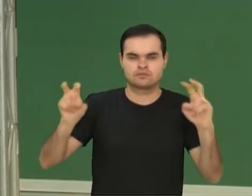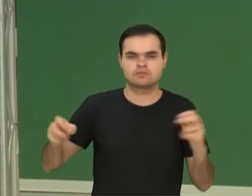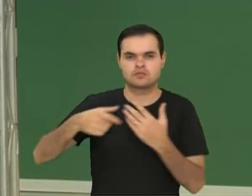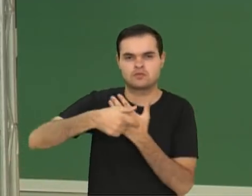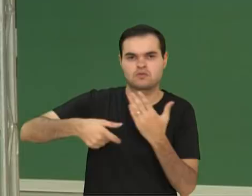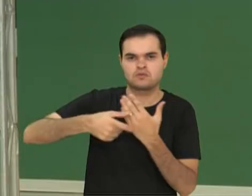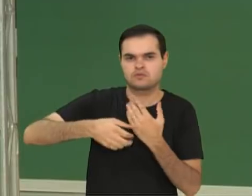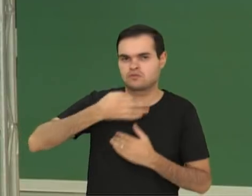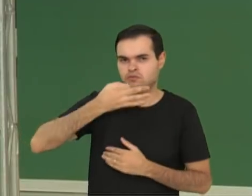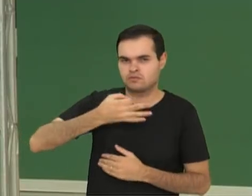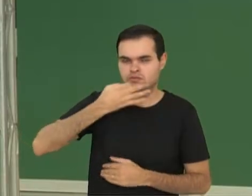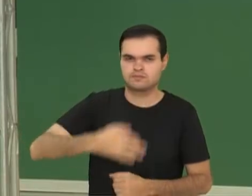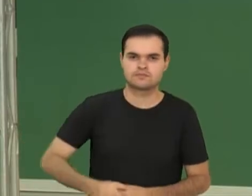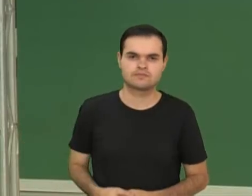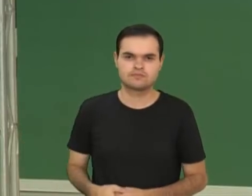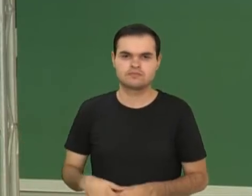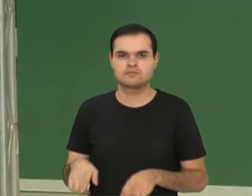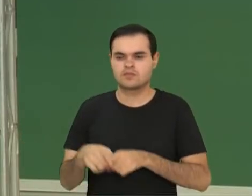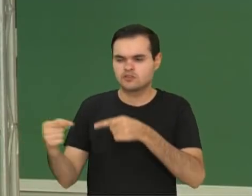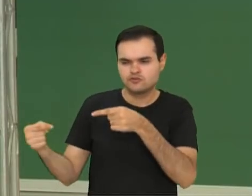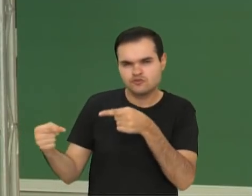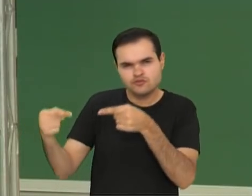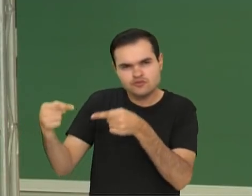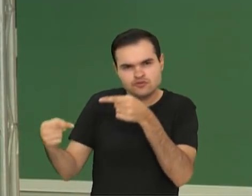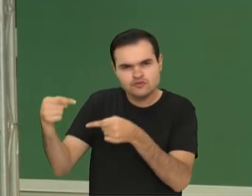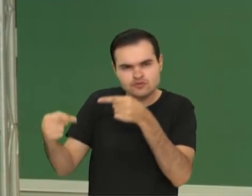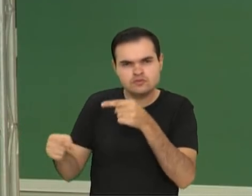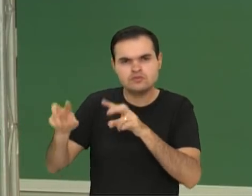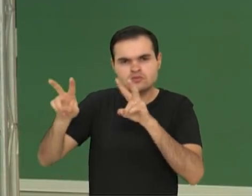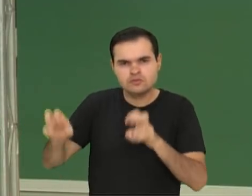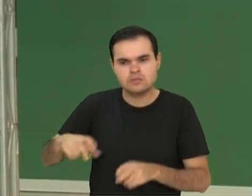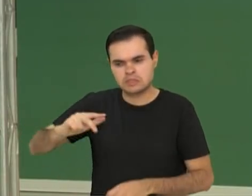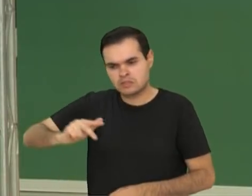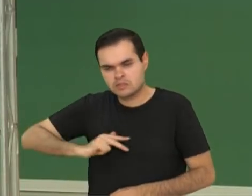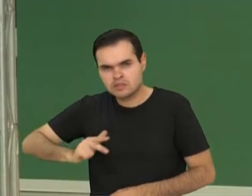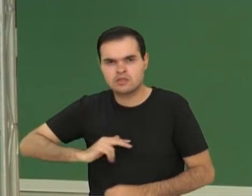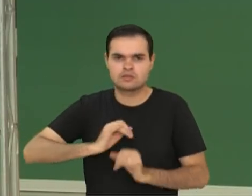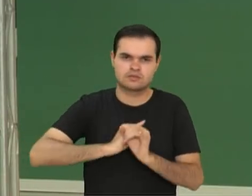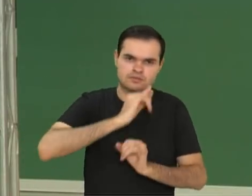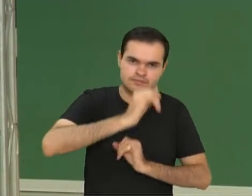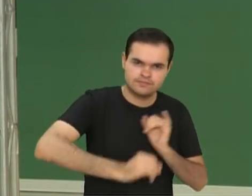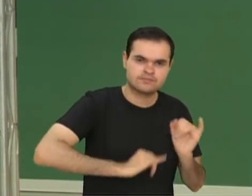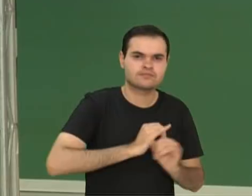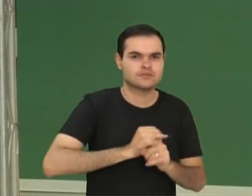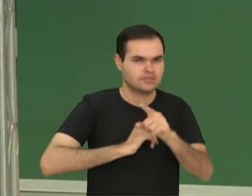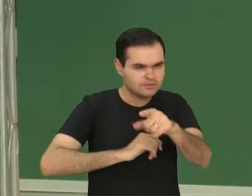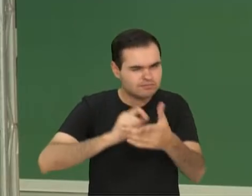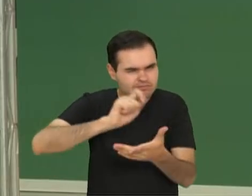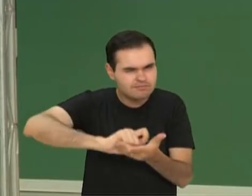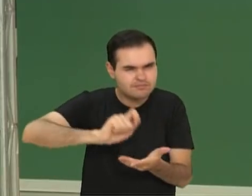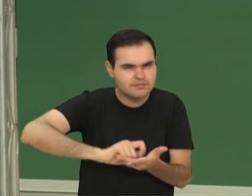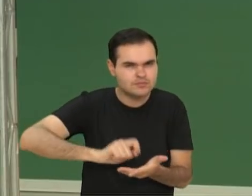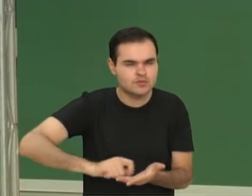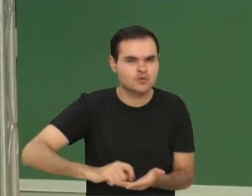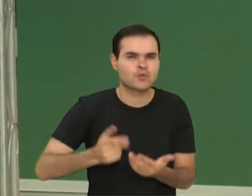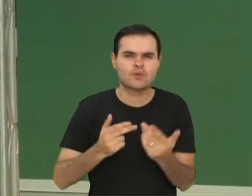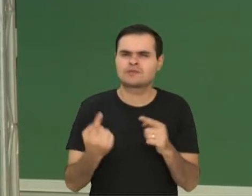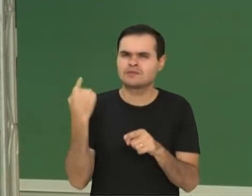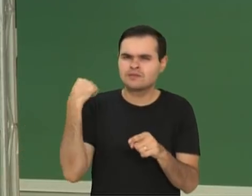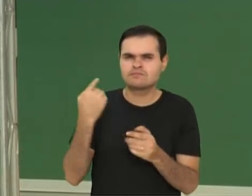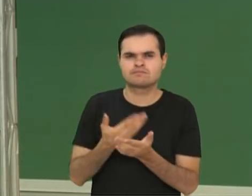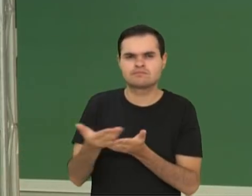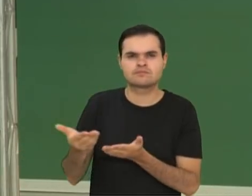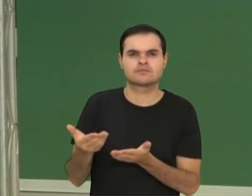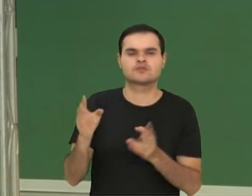autor. Discussões sobre privacidade e internet. Garanto que você deve ter anotado aí algumas coisas lá no início